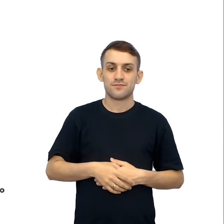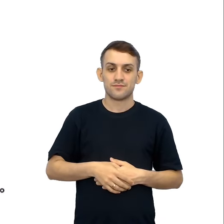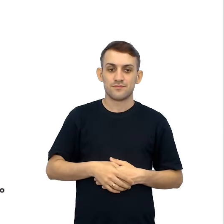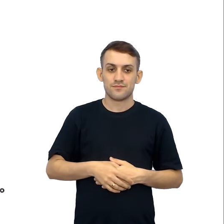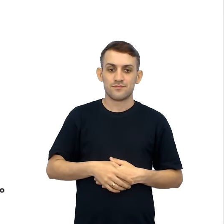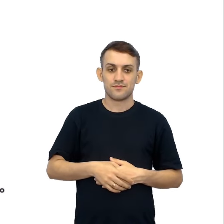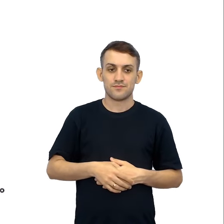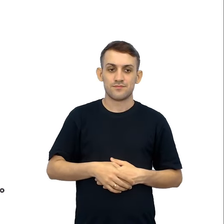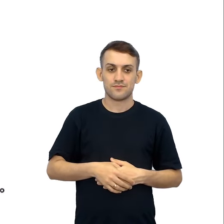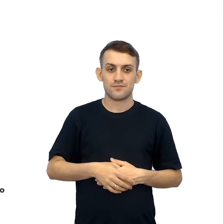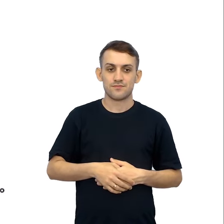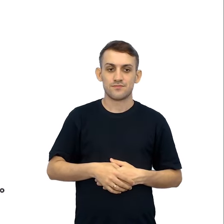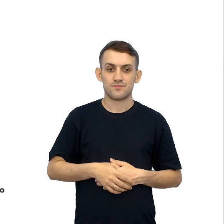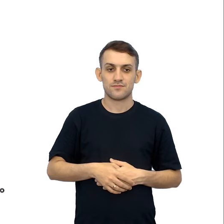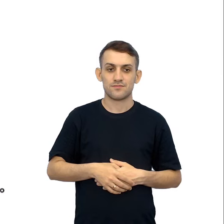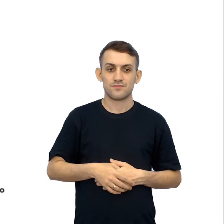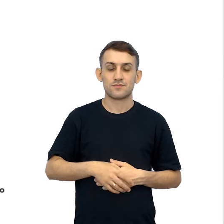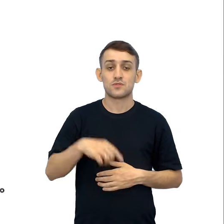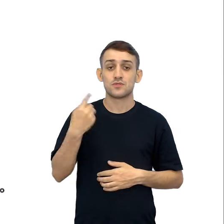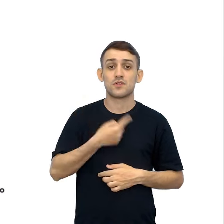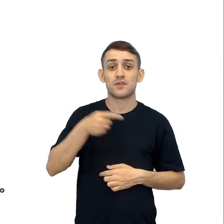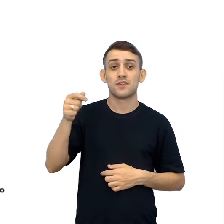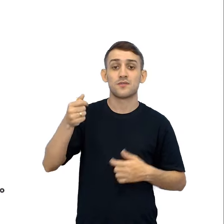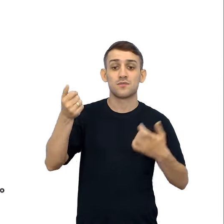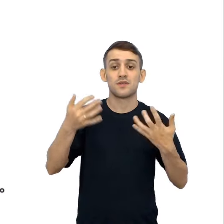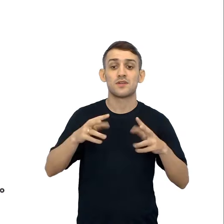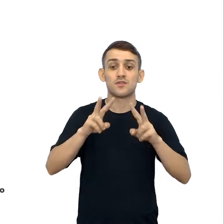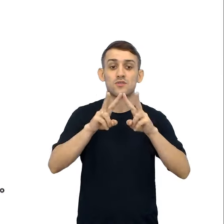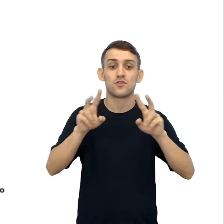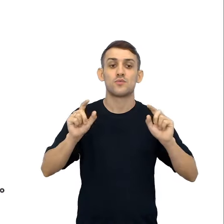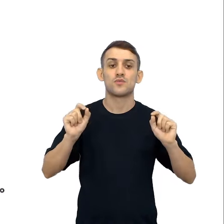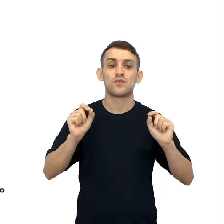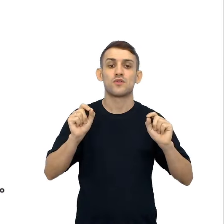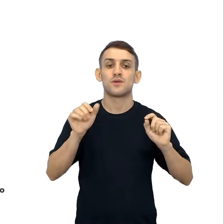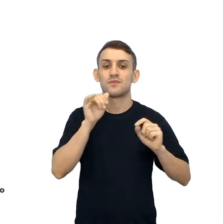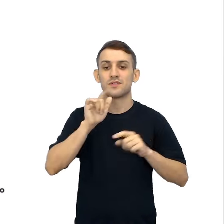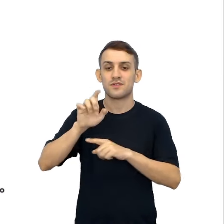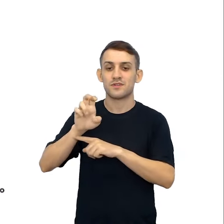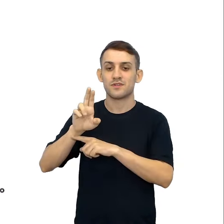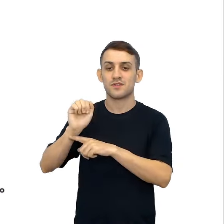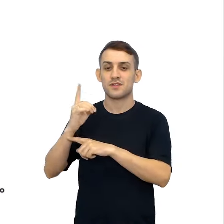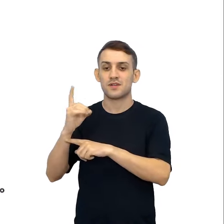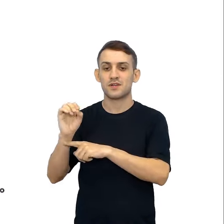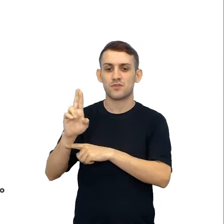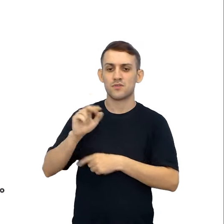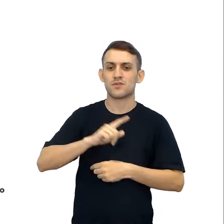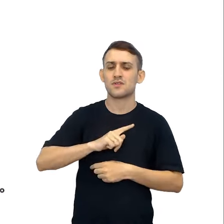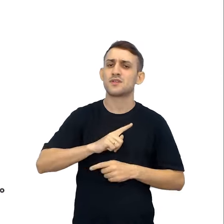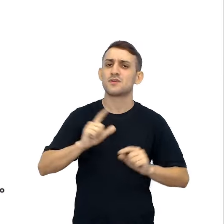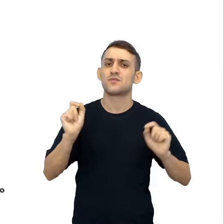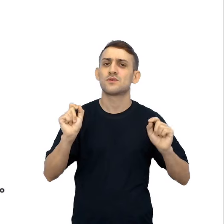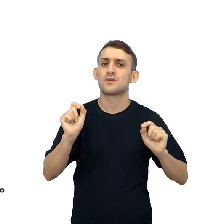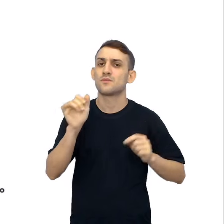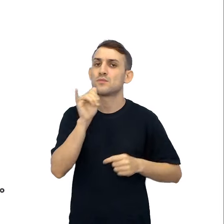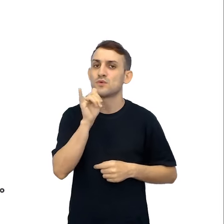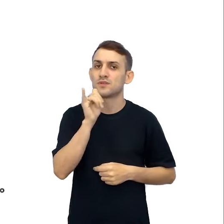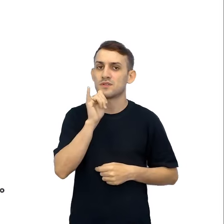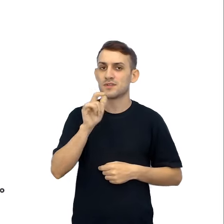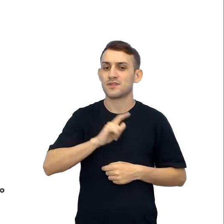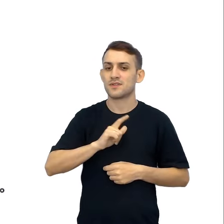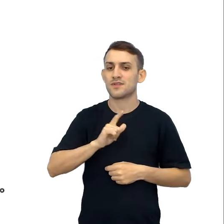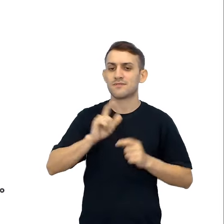Aqui, se alguém puder me ajudar, nós estamos falando aqui do tema gerador, né? Esse tema gerador, ele